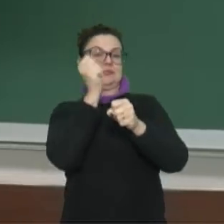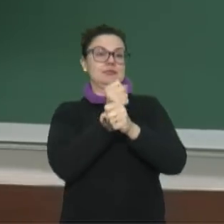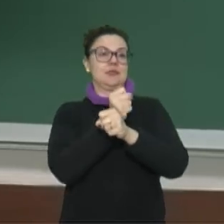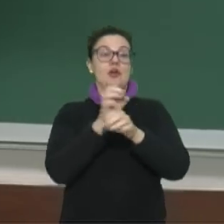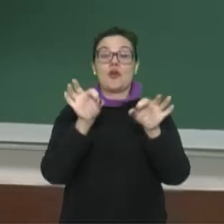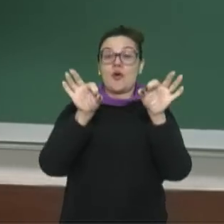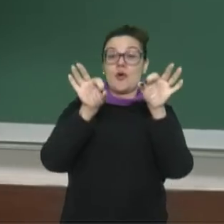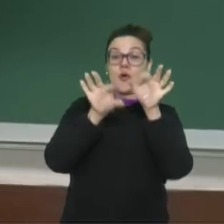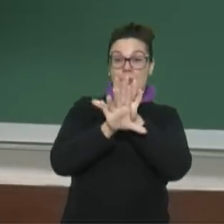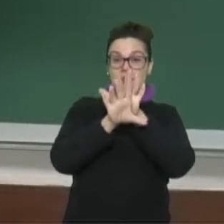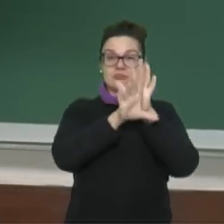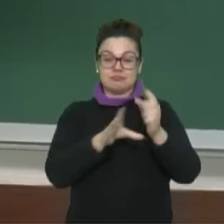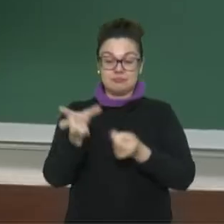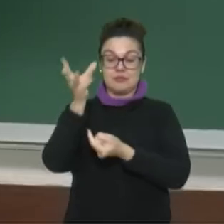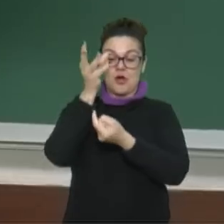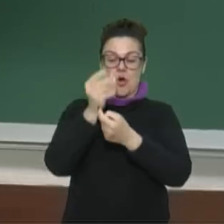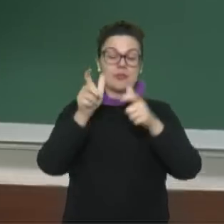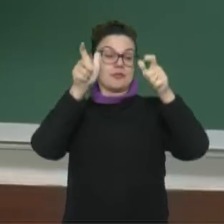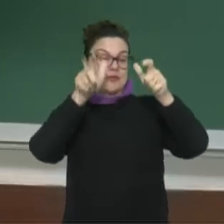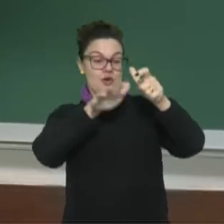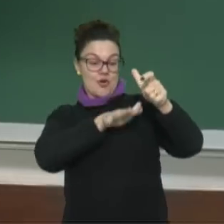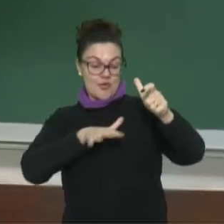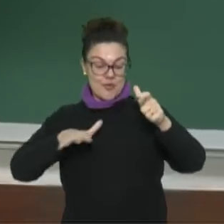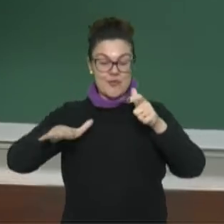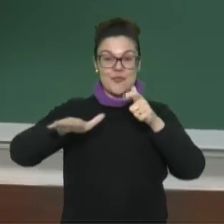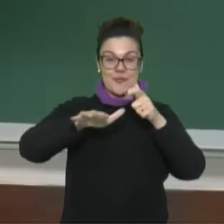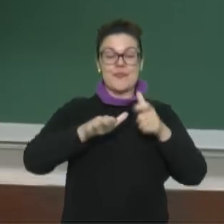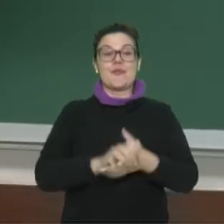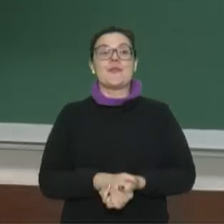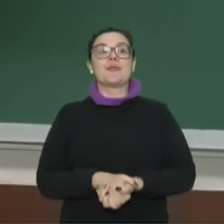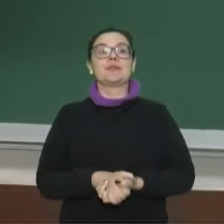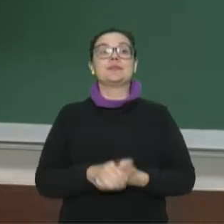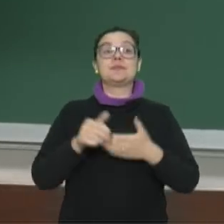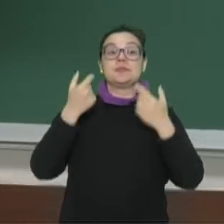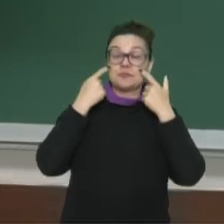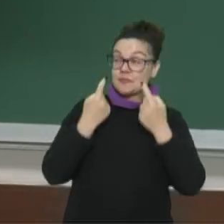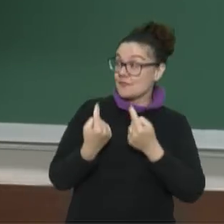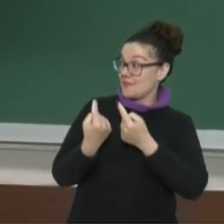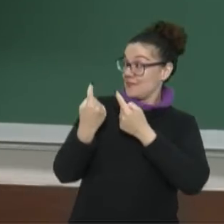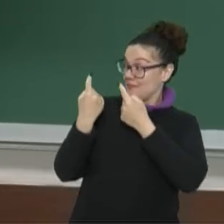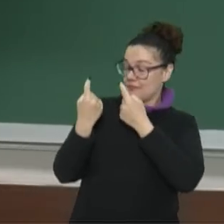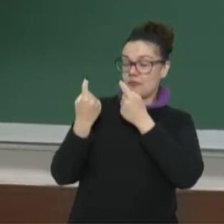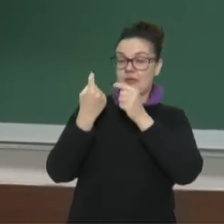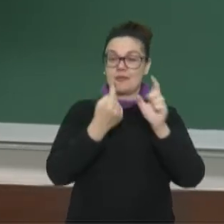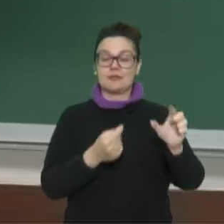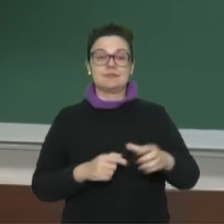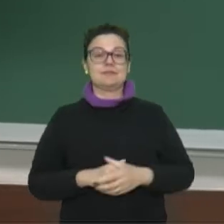a obra ocupando um lugar, né, o espaço. Então, observe essa